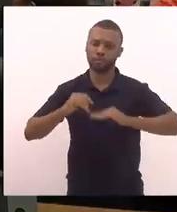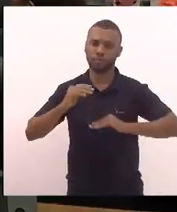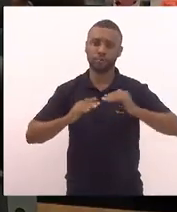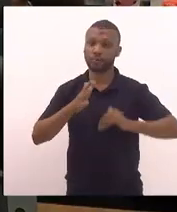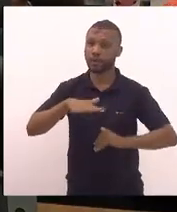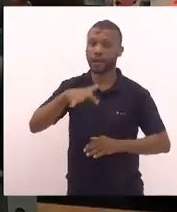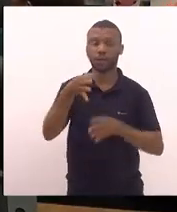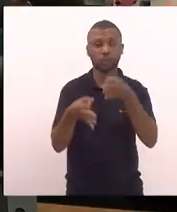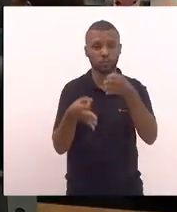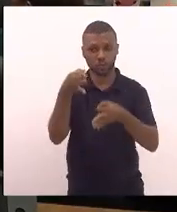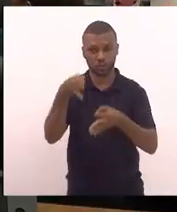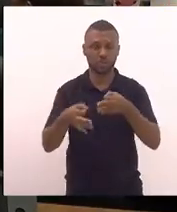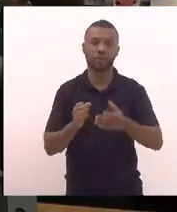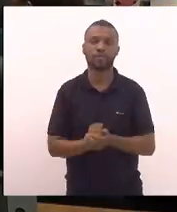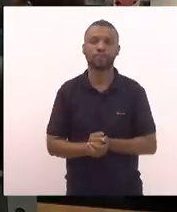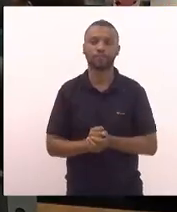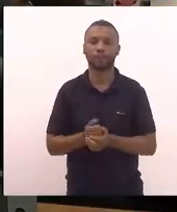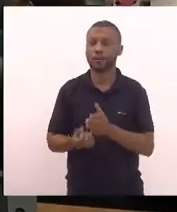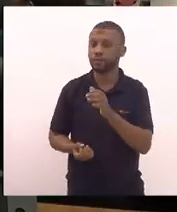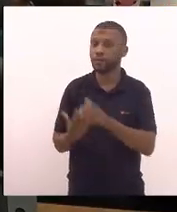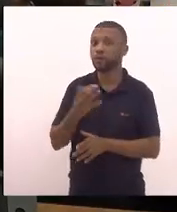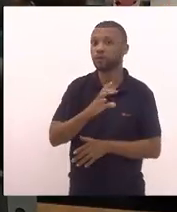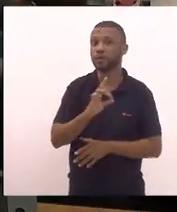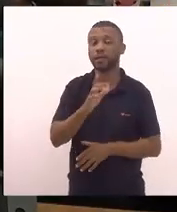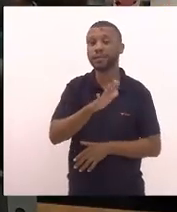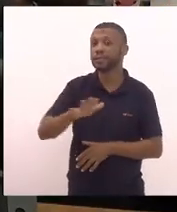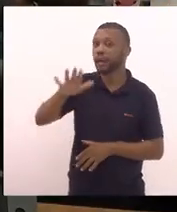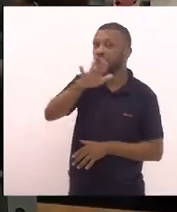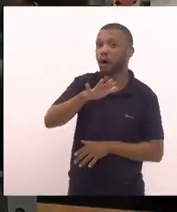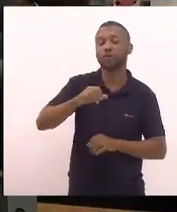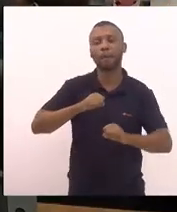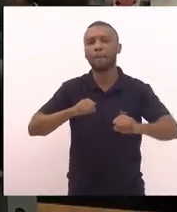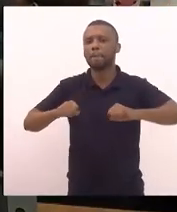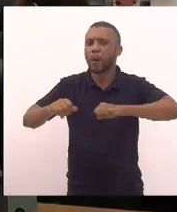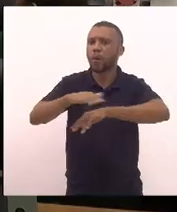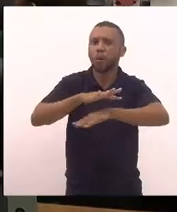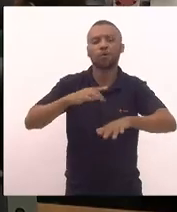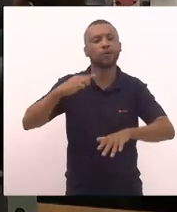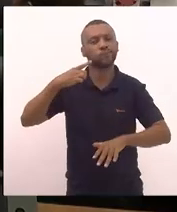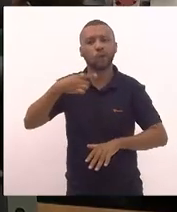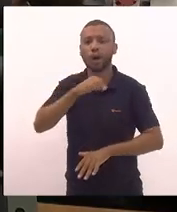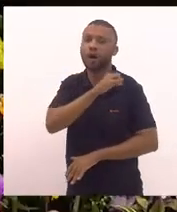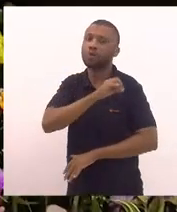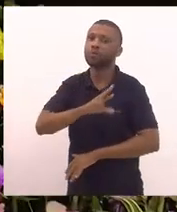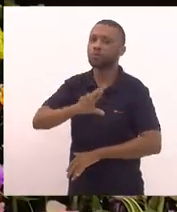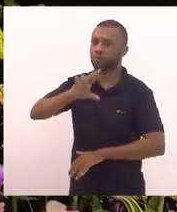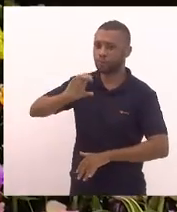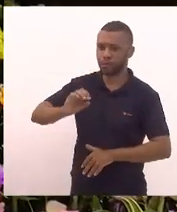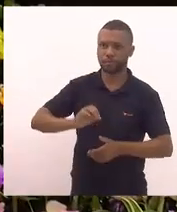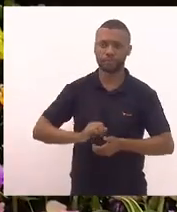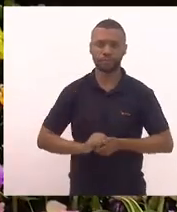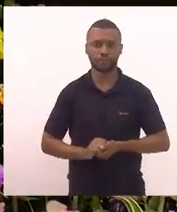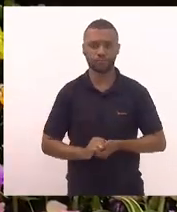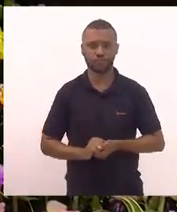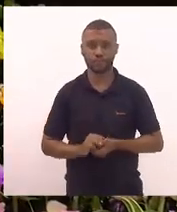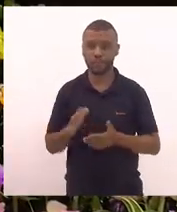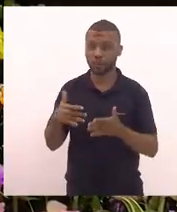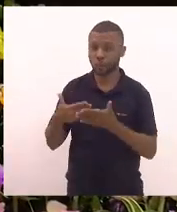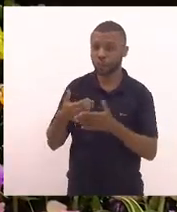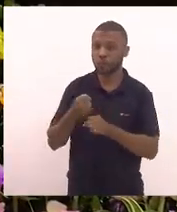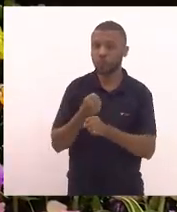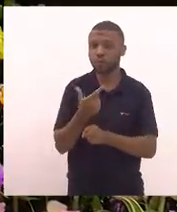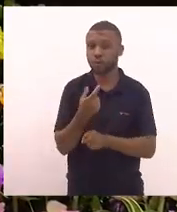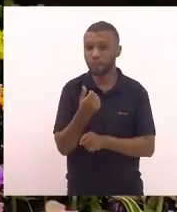Jurídica, fundadora e coordenadora geral do Movimento dos Advogados do Rio de Janeiro, desde